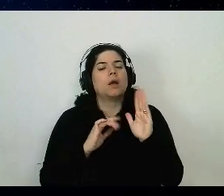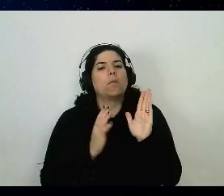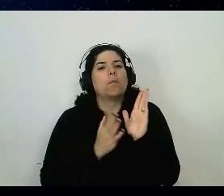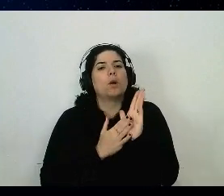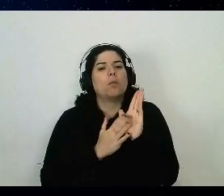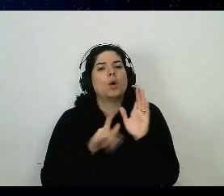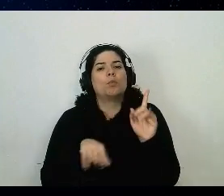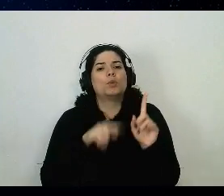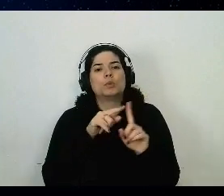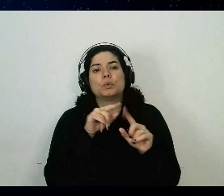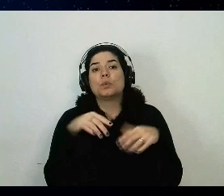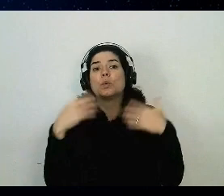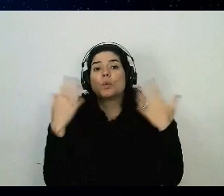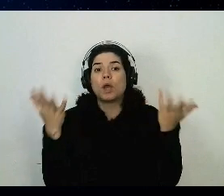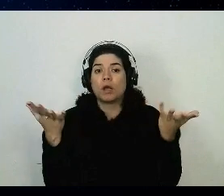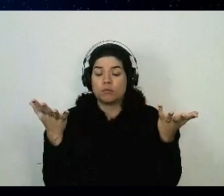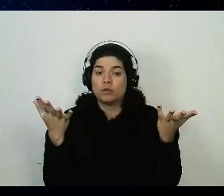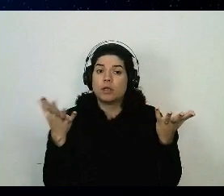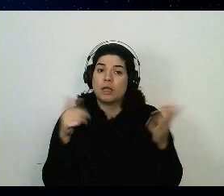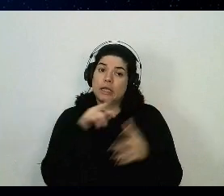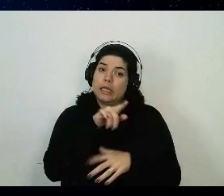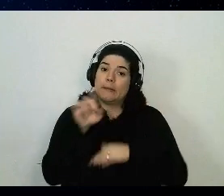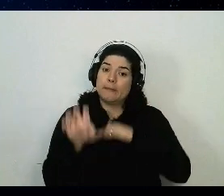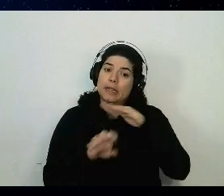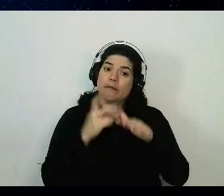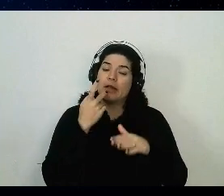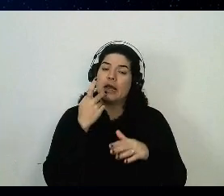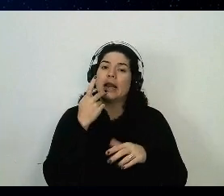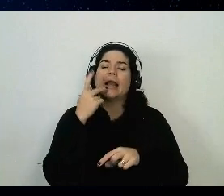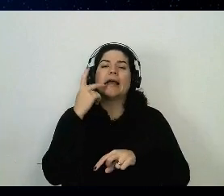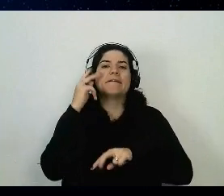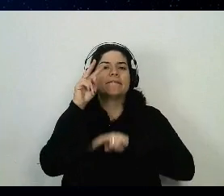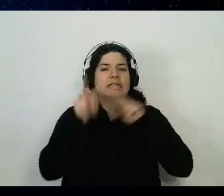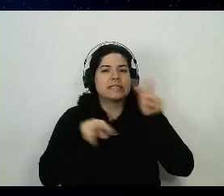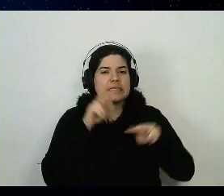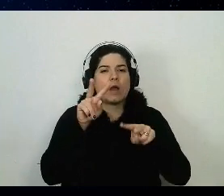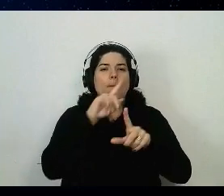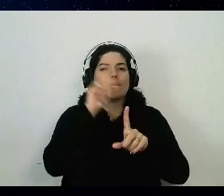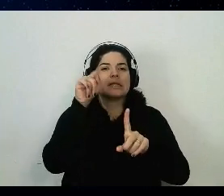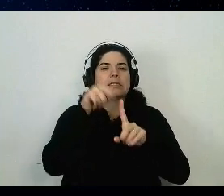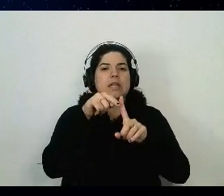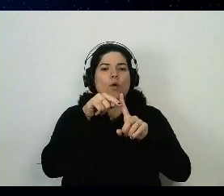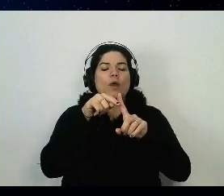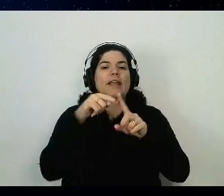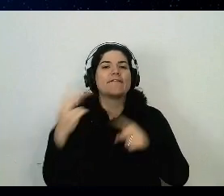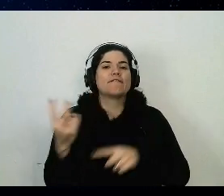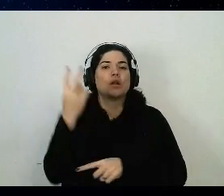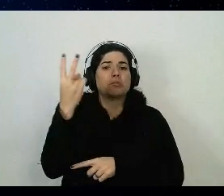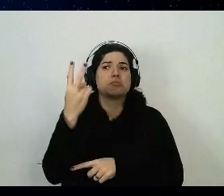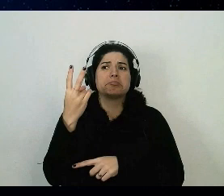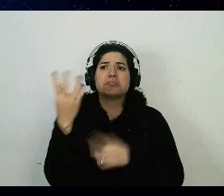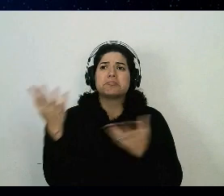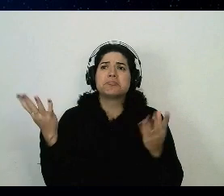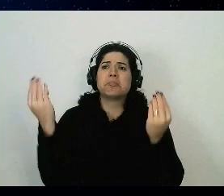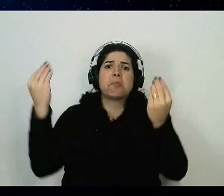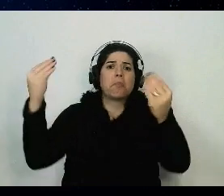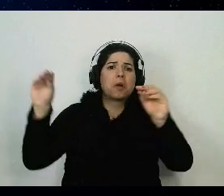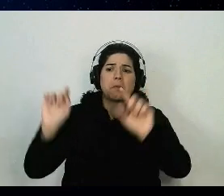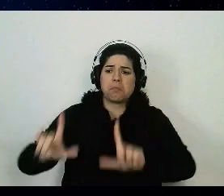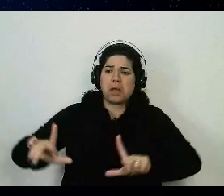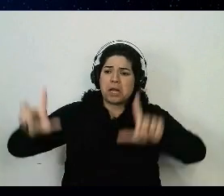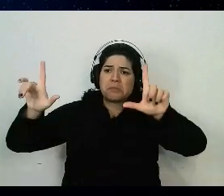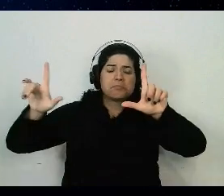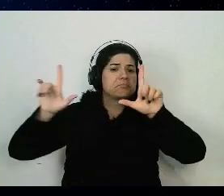A maior parte das empresas colocam o quê? Visão, missão e valores lá numa parede, que ninguém nem sabe o porquê que está lá aquilo. Ninguém